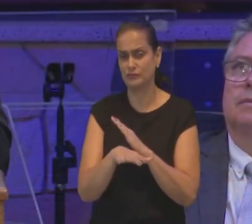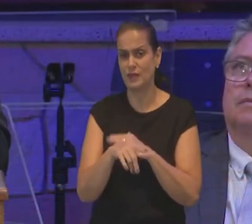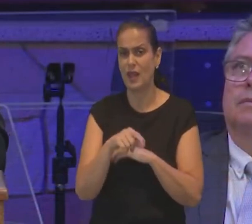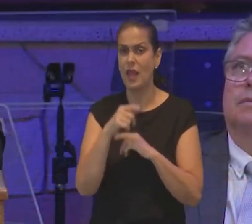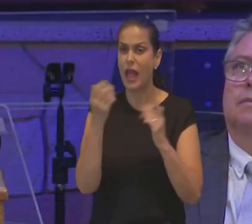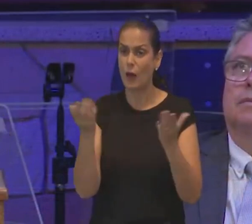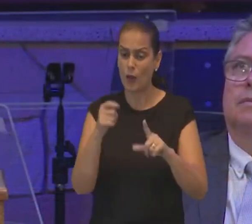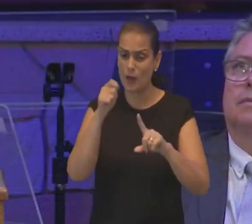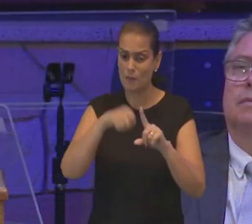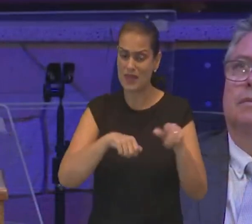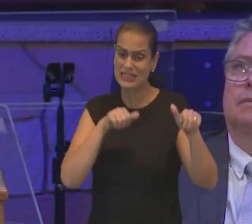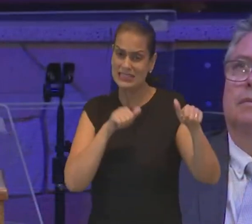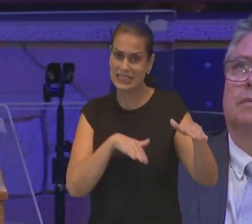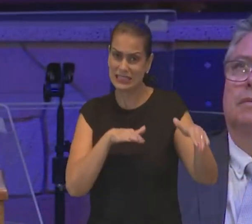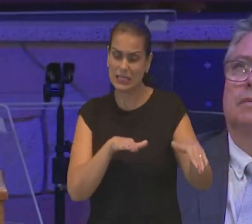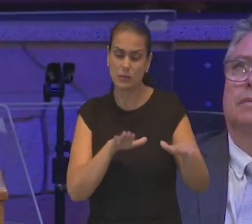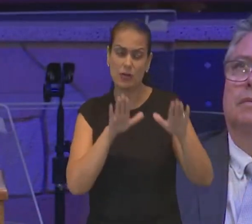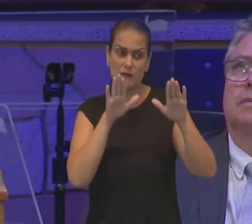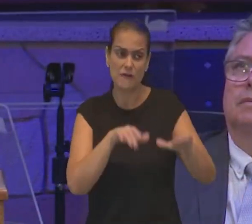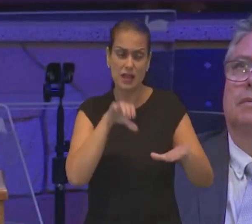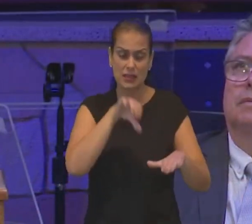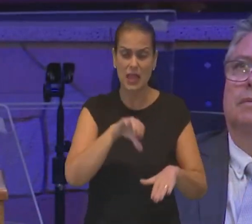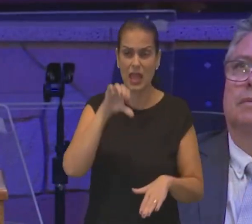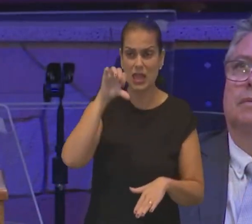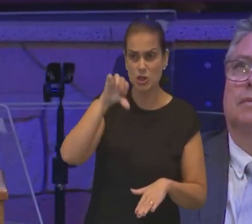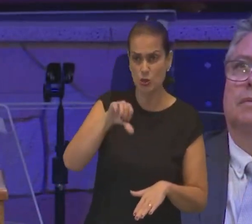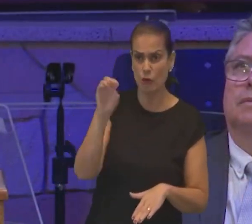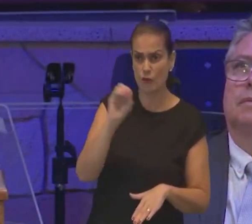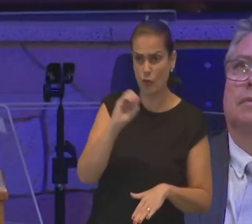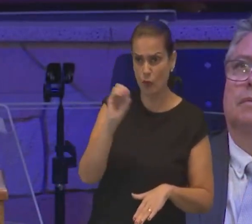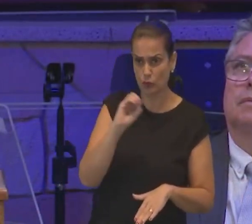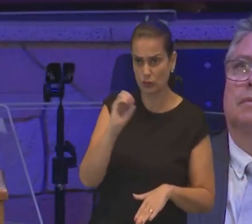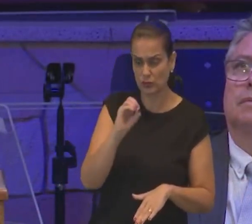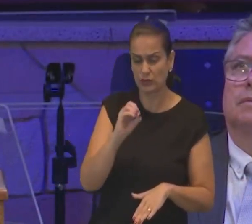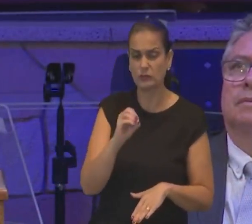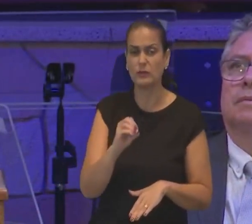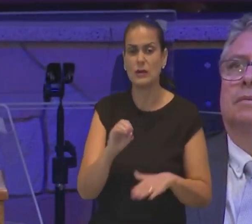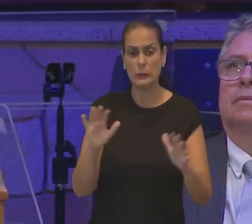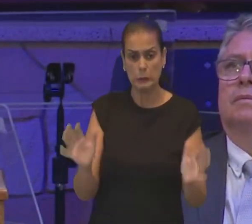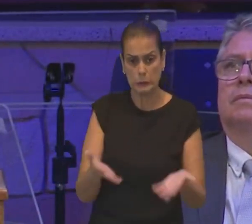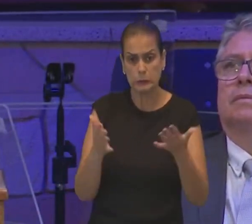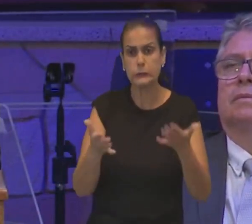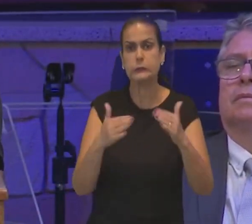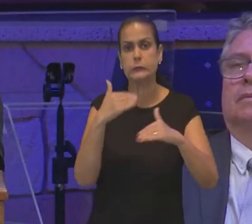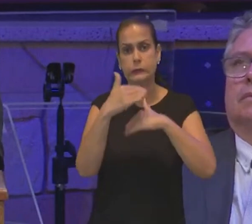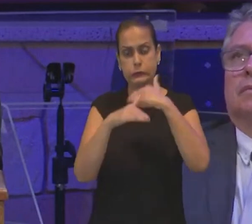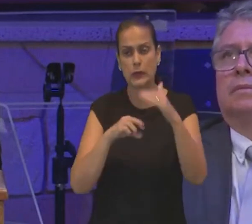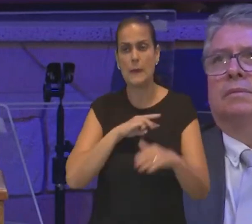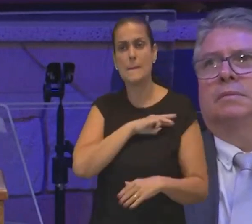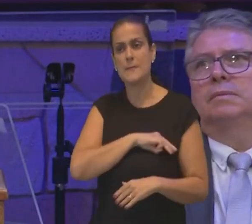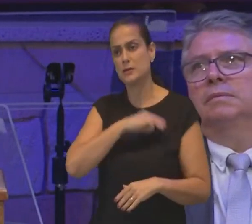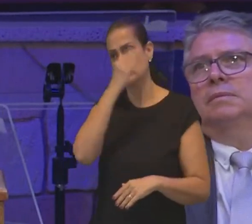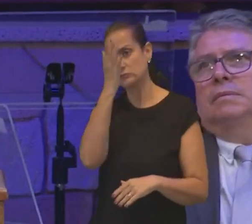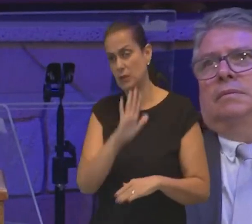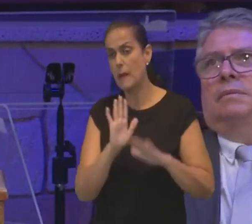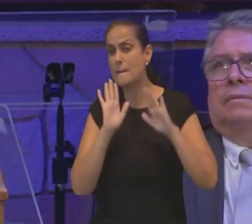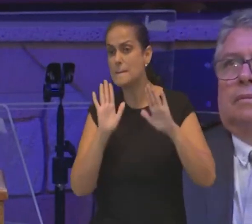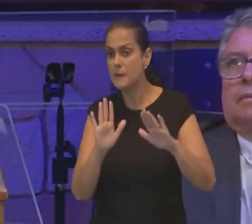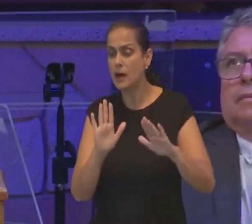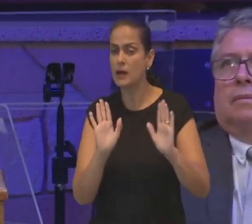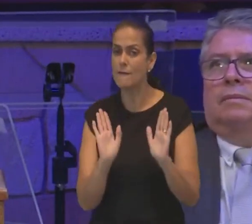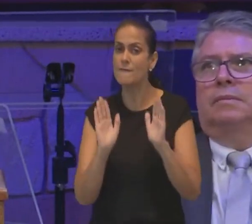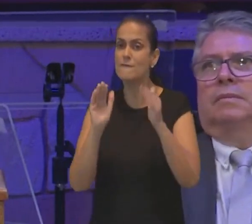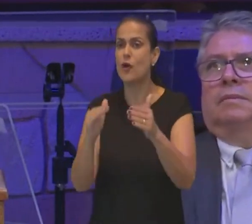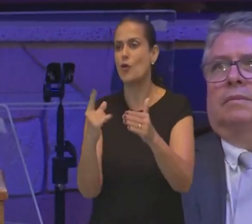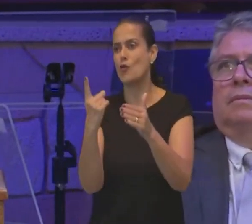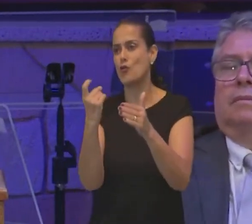setembro, fico aqui até dia 9 de outubro, fazendo a promoção da campanha de missões nacionais, mas temos um